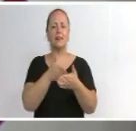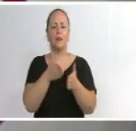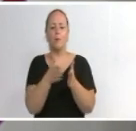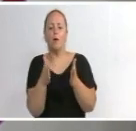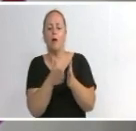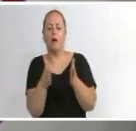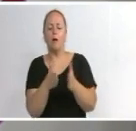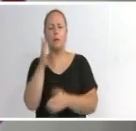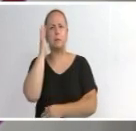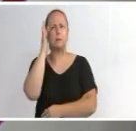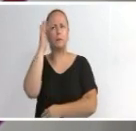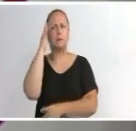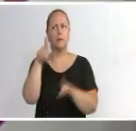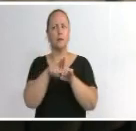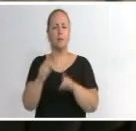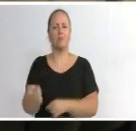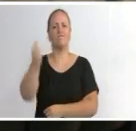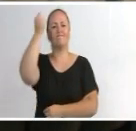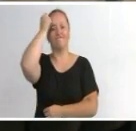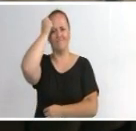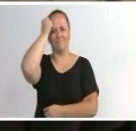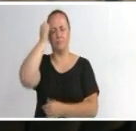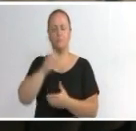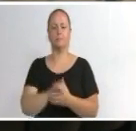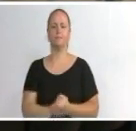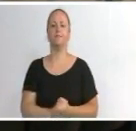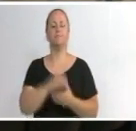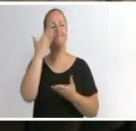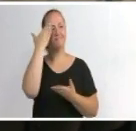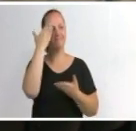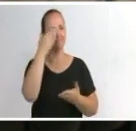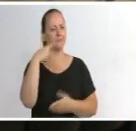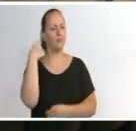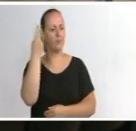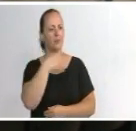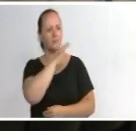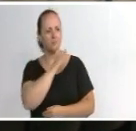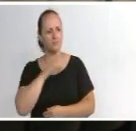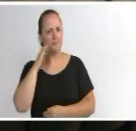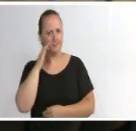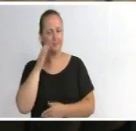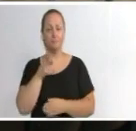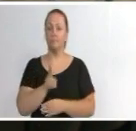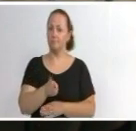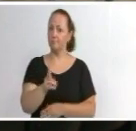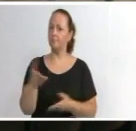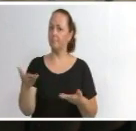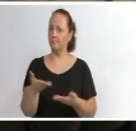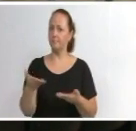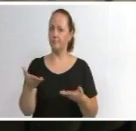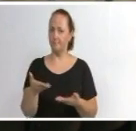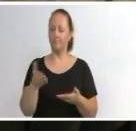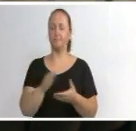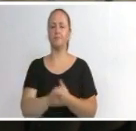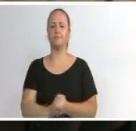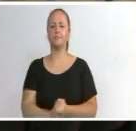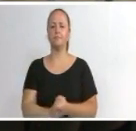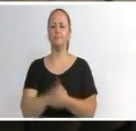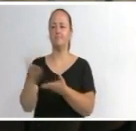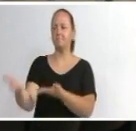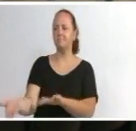de arrependimento. Muito obrigado. Obrigado, vereador César Sim. Na sequência, convido o